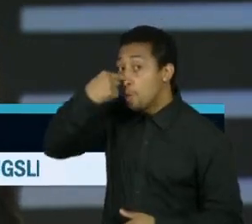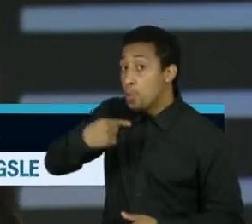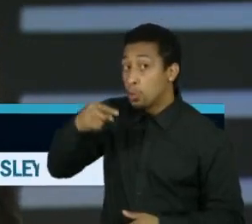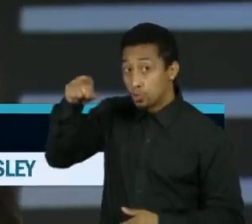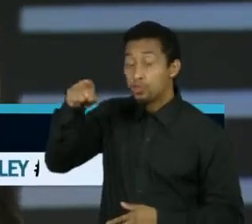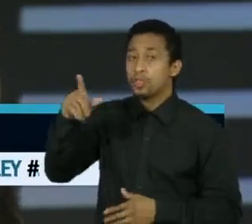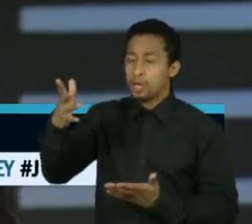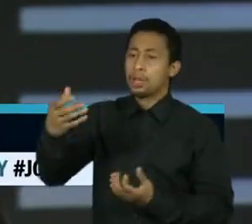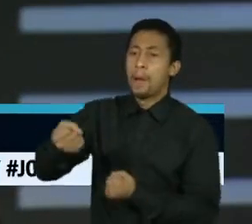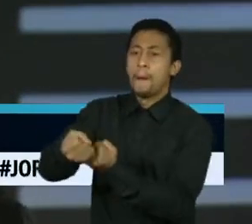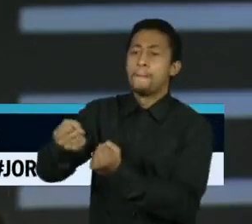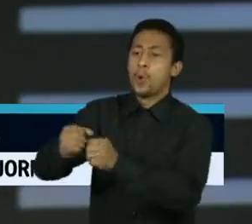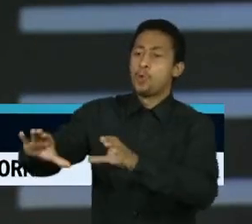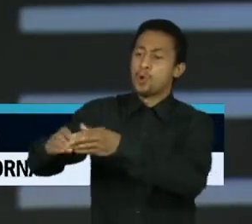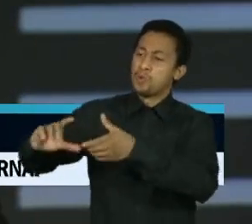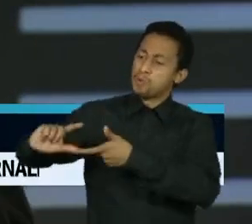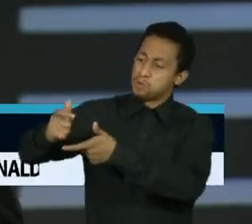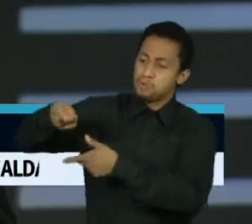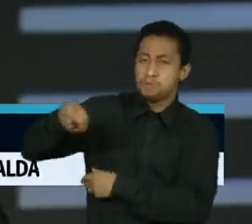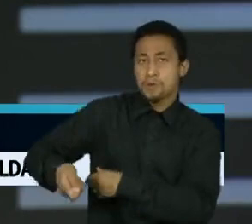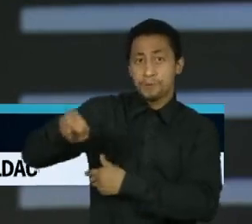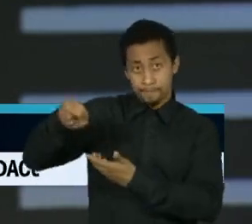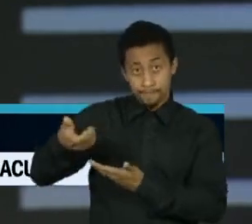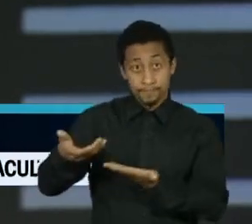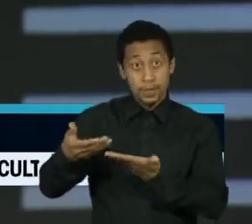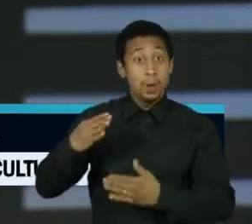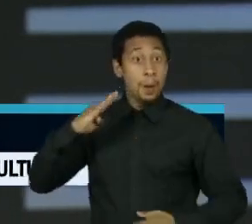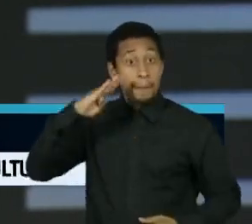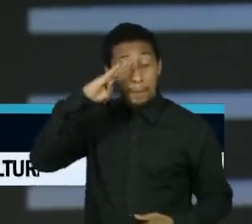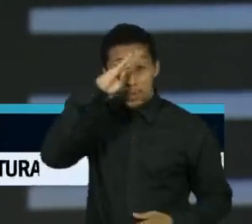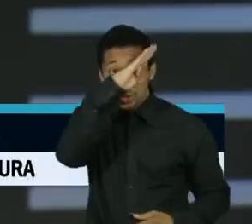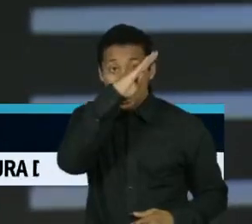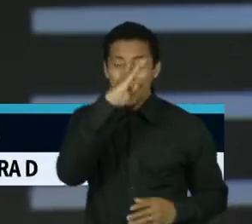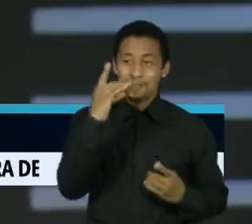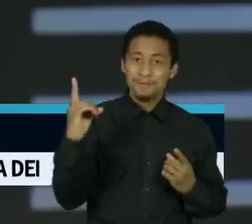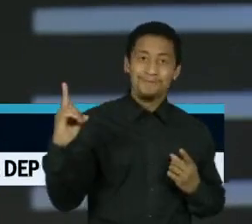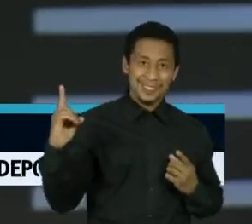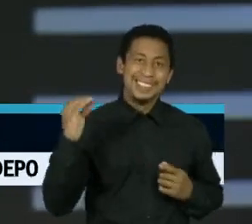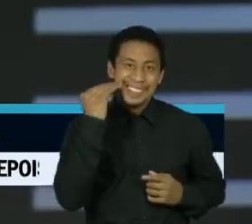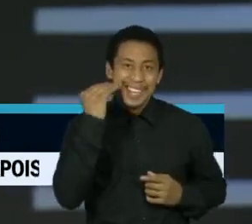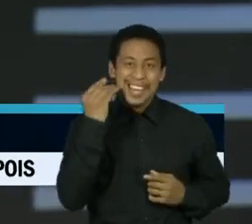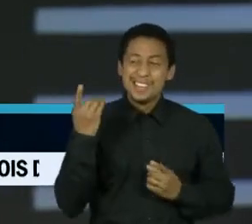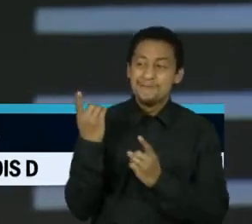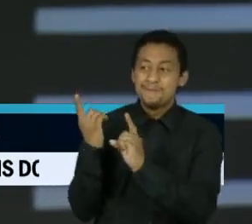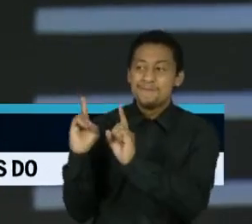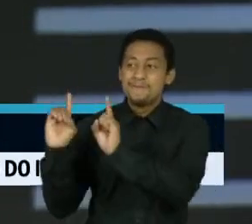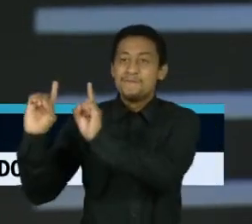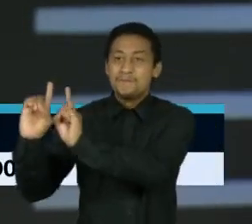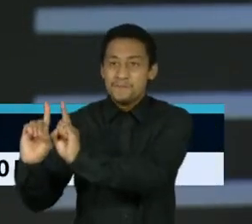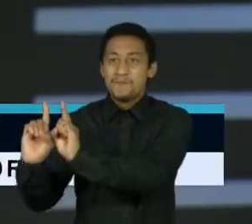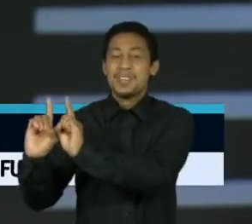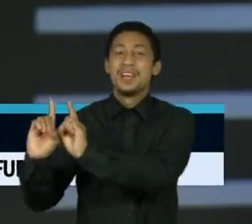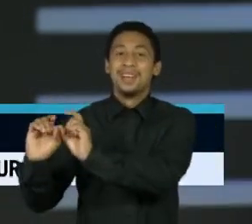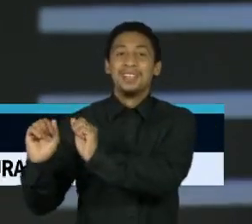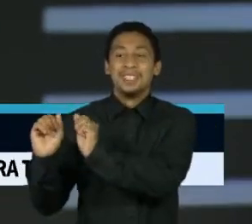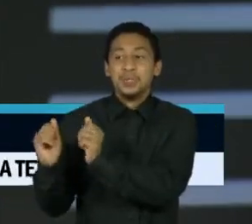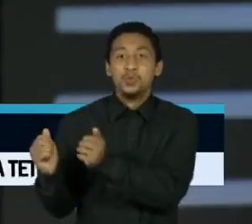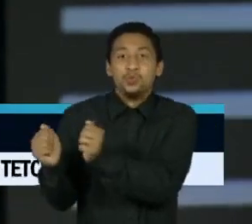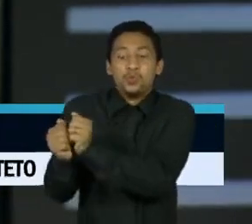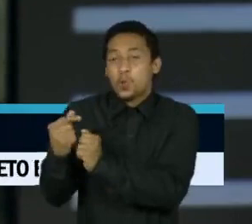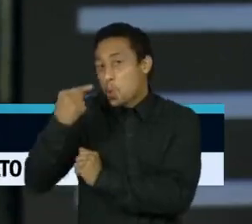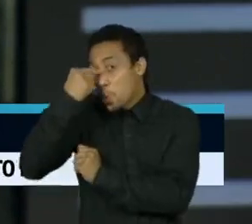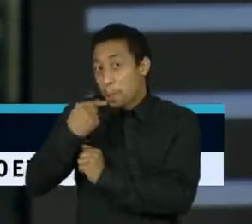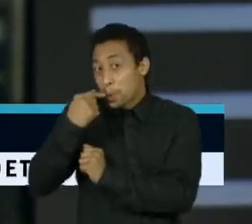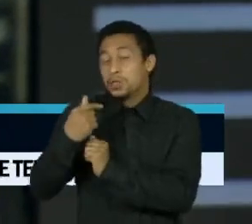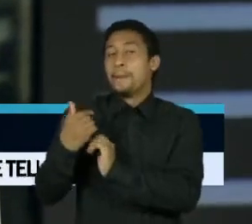ele representa. E o Bolsonaro, então, ele se encosta na Rússia, assim como para, como se fosse um alinhamento